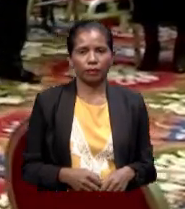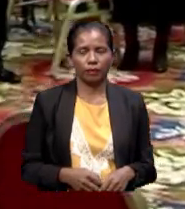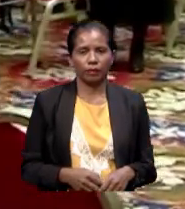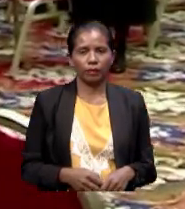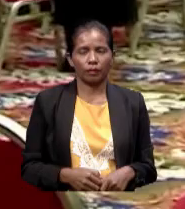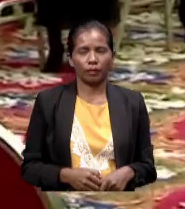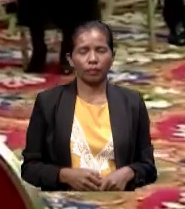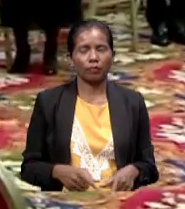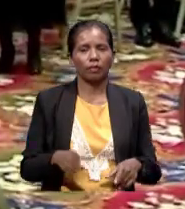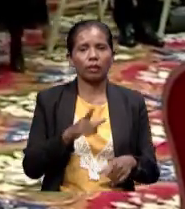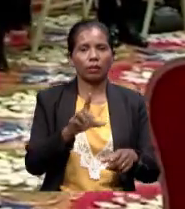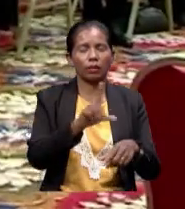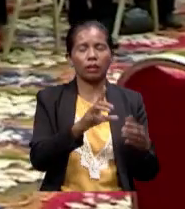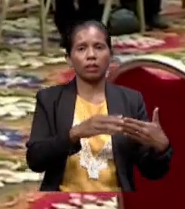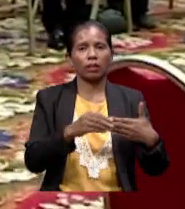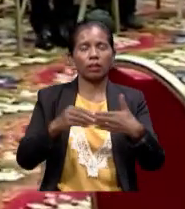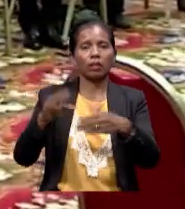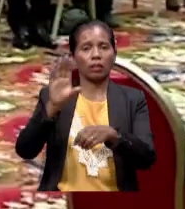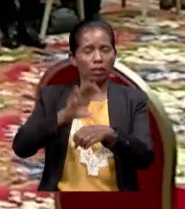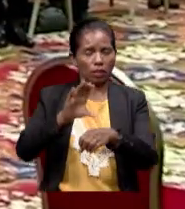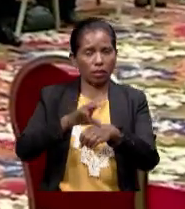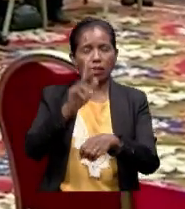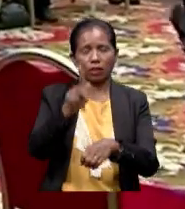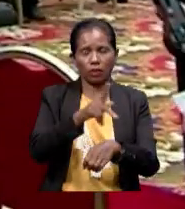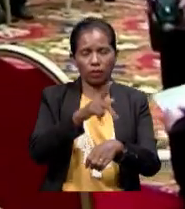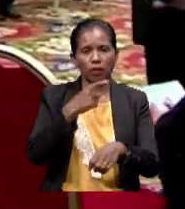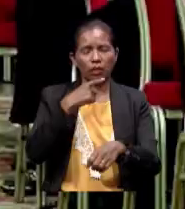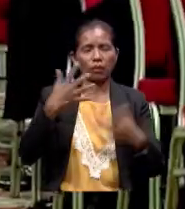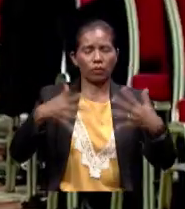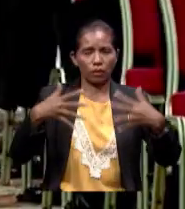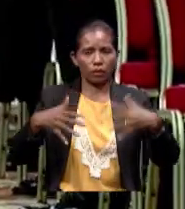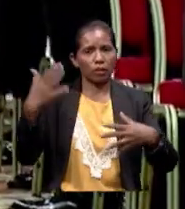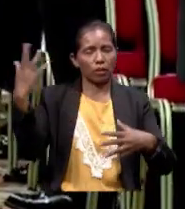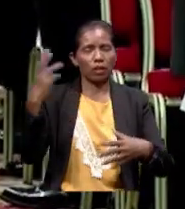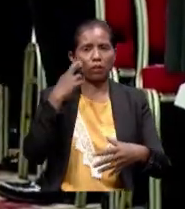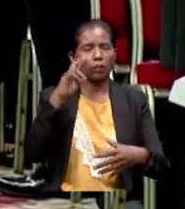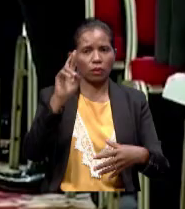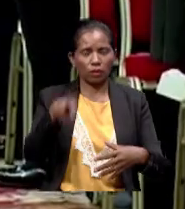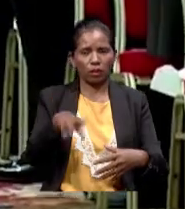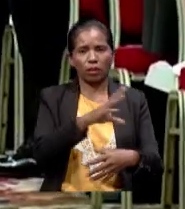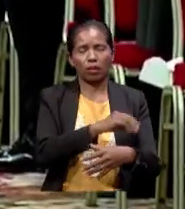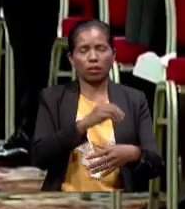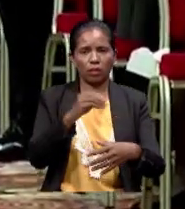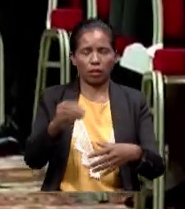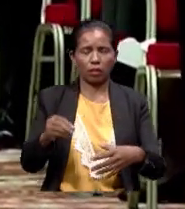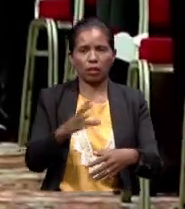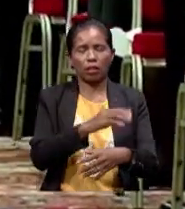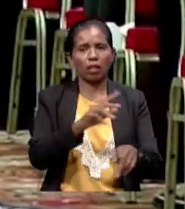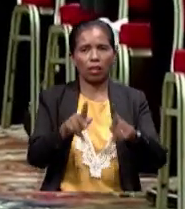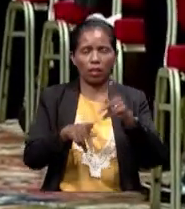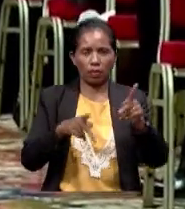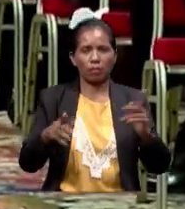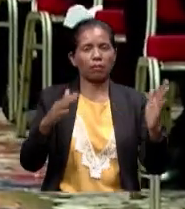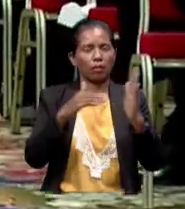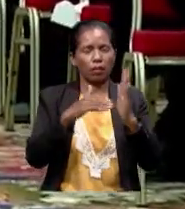Lider Massimo Igreja Católica Romana hateteng funu ida hane sang iha Ucrania iha nebe are civil sa